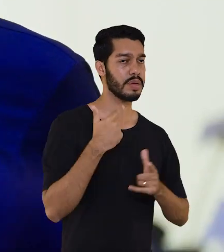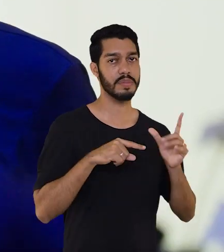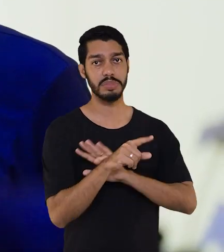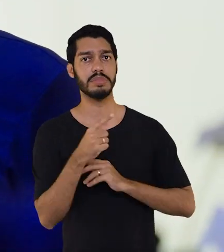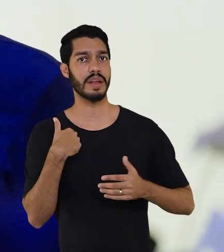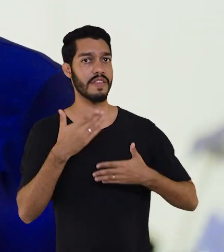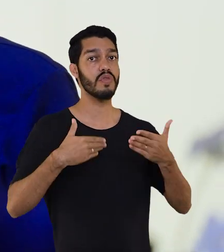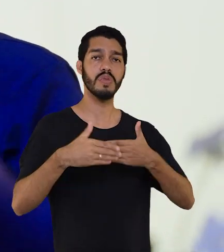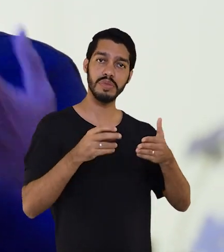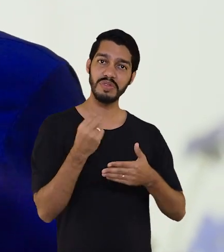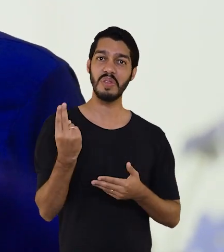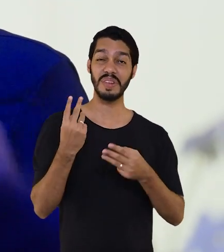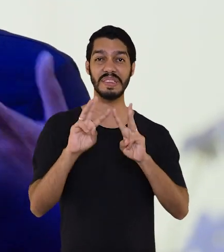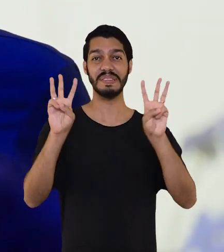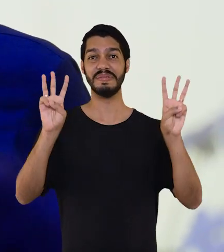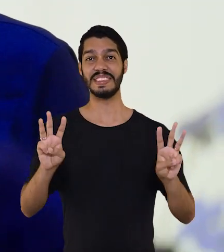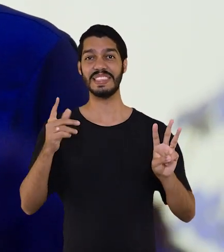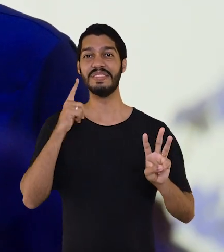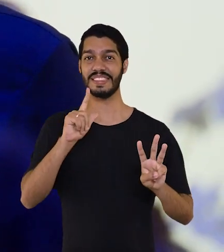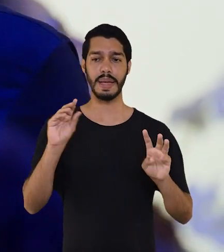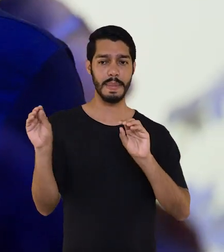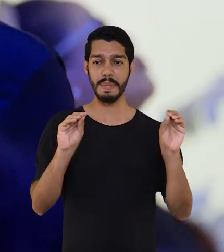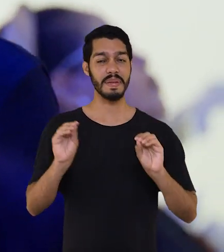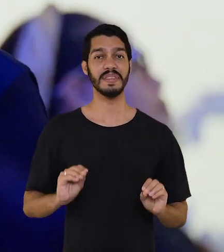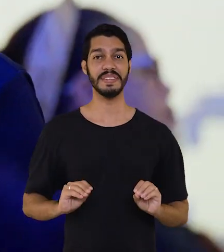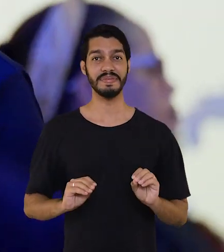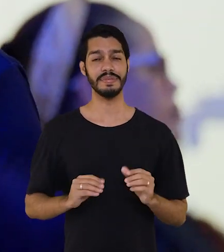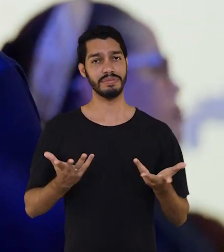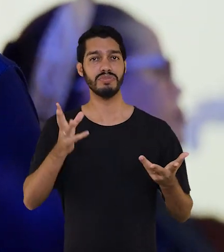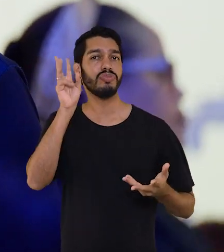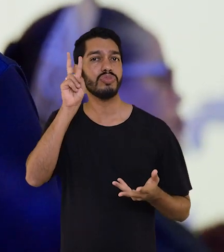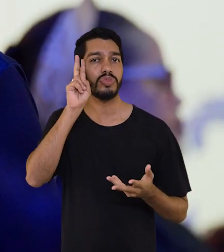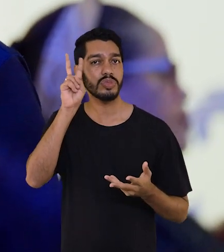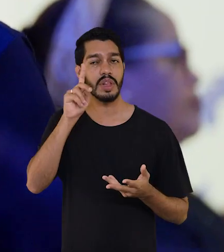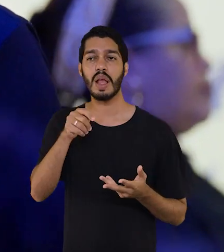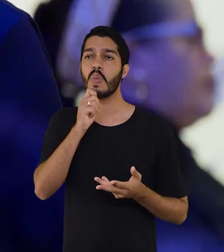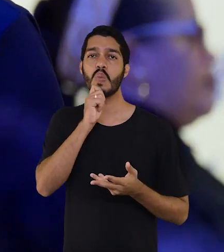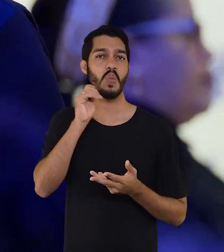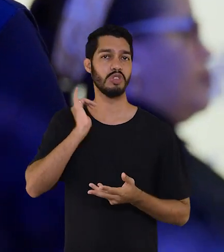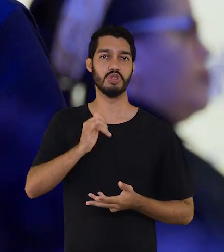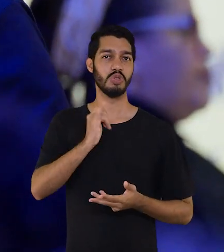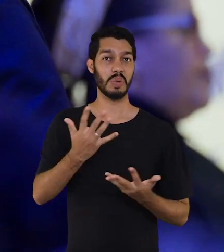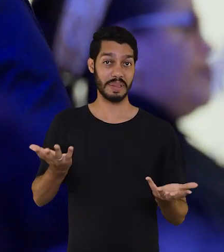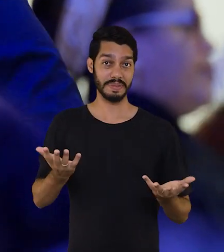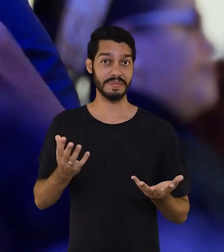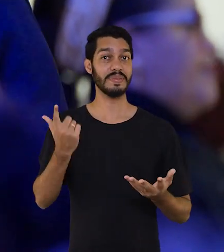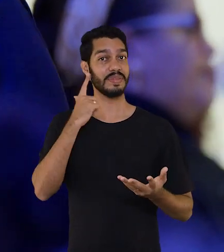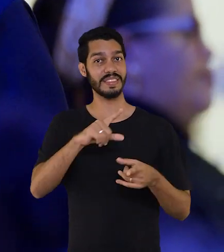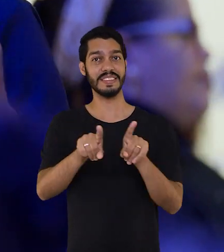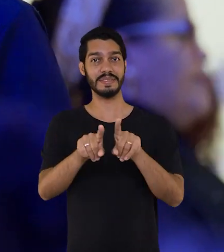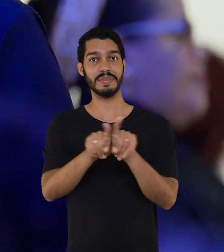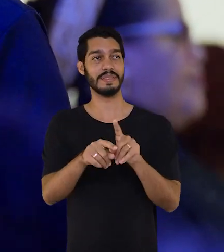multiplataformas, para depois criar o museu e ter essas histórias não contadas